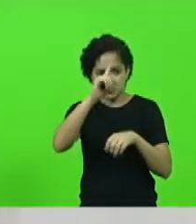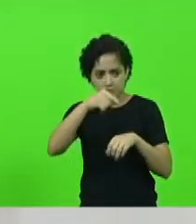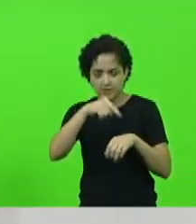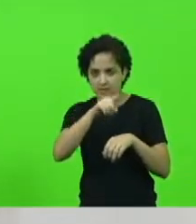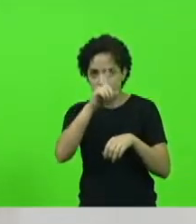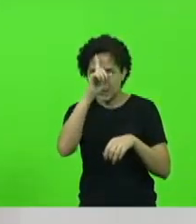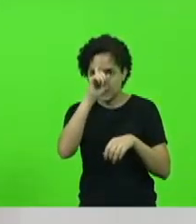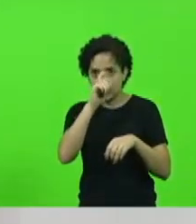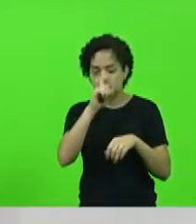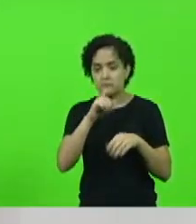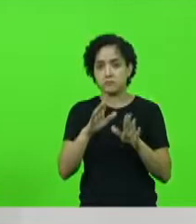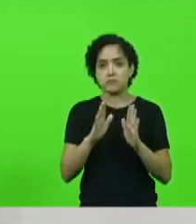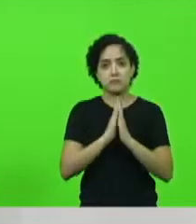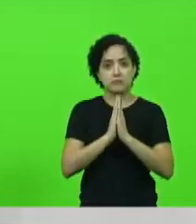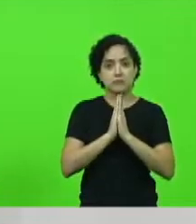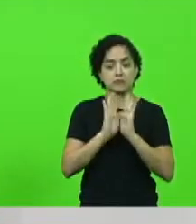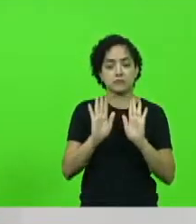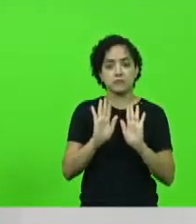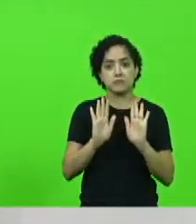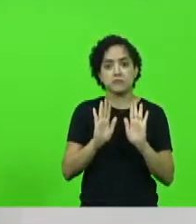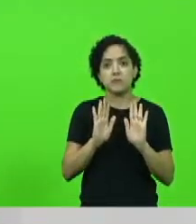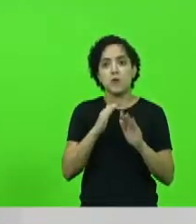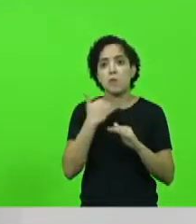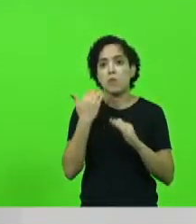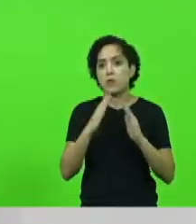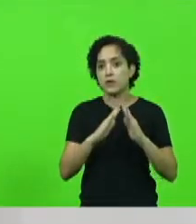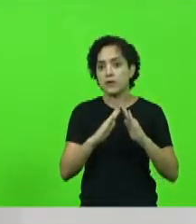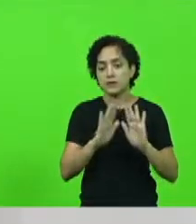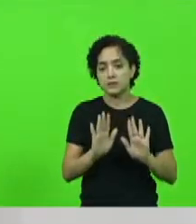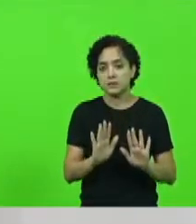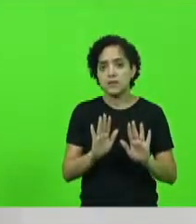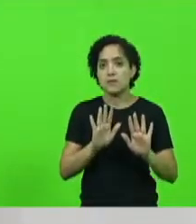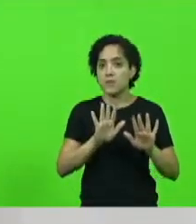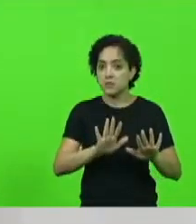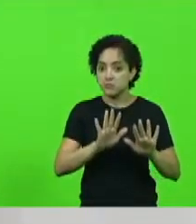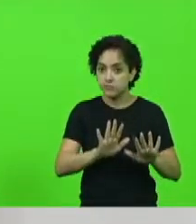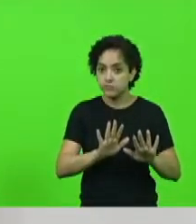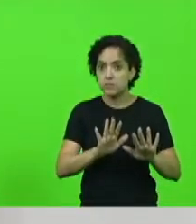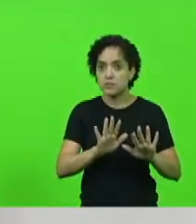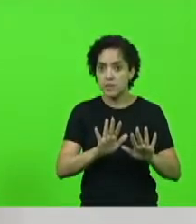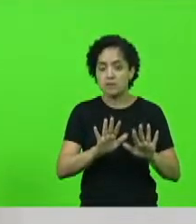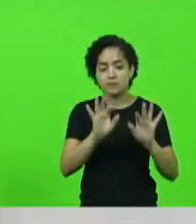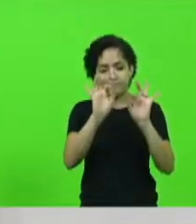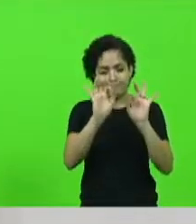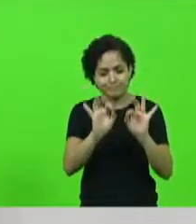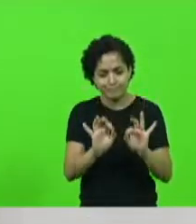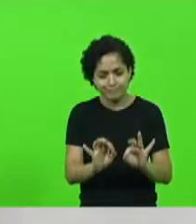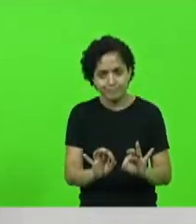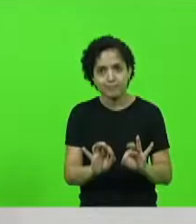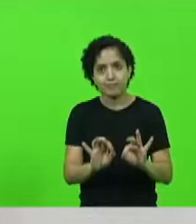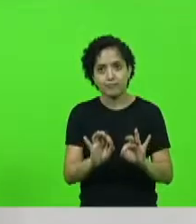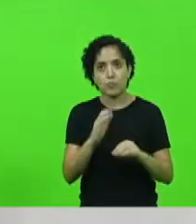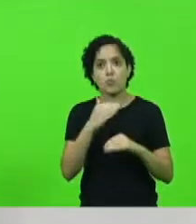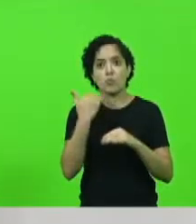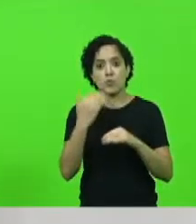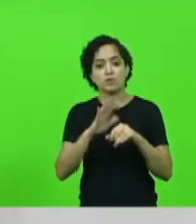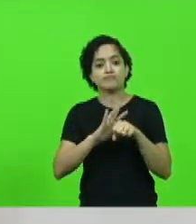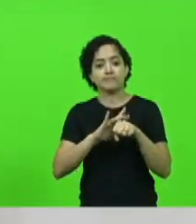livre e guarde, morro em casa. Que pelo menos em casa eu tenho absoluta certeza que eu estou morrendo de Covid.